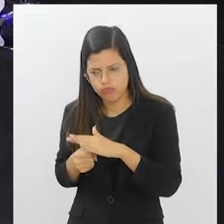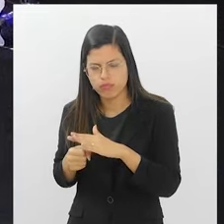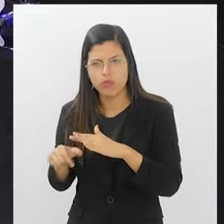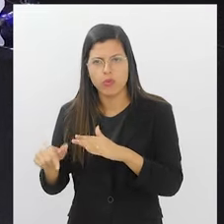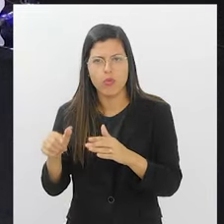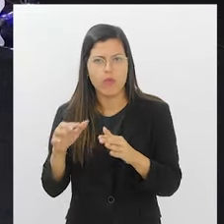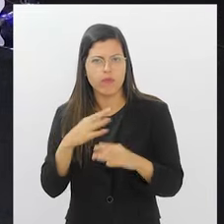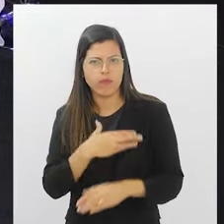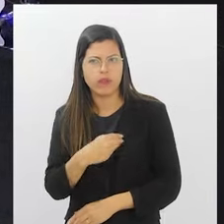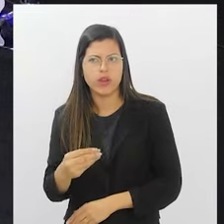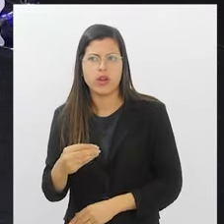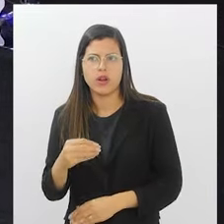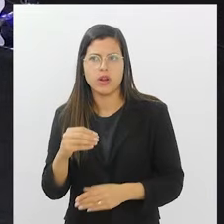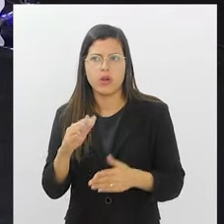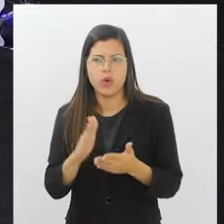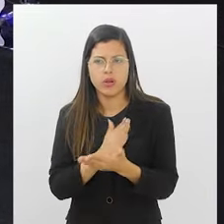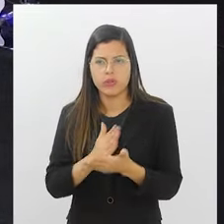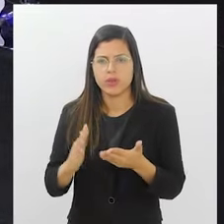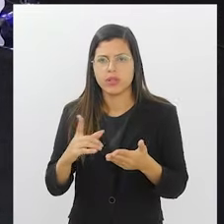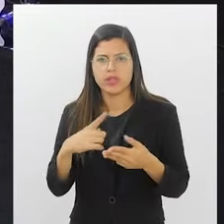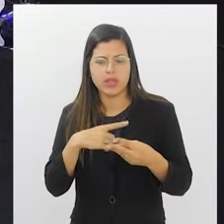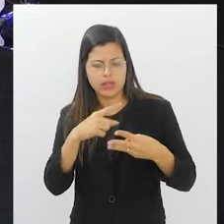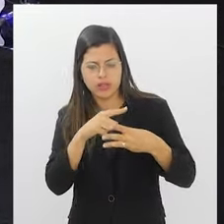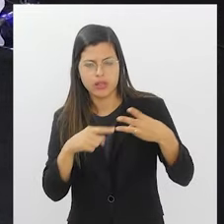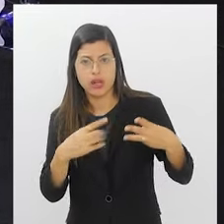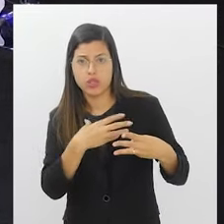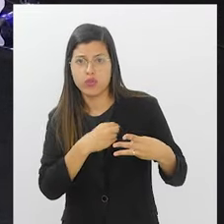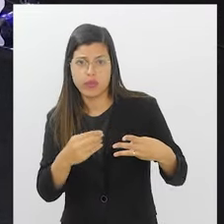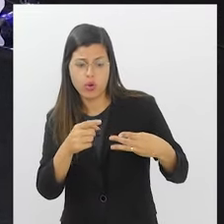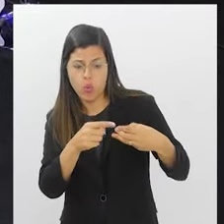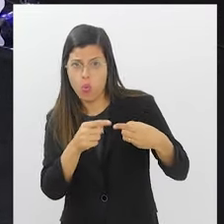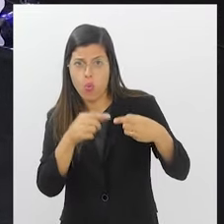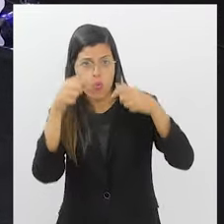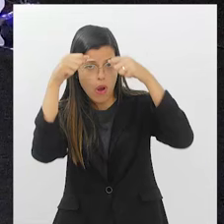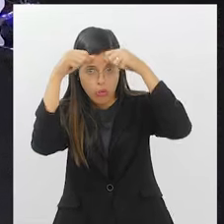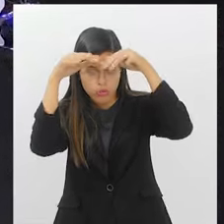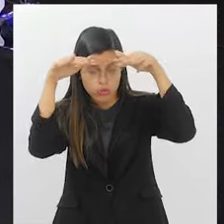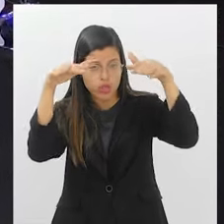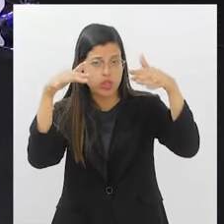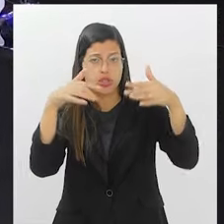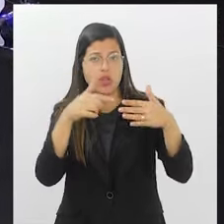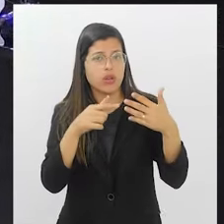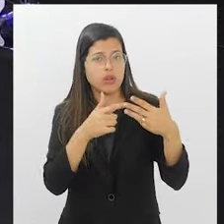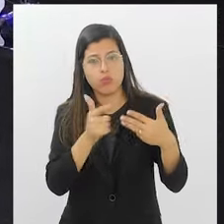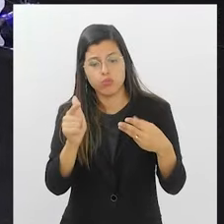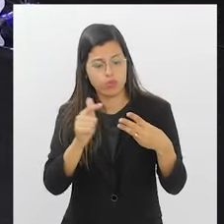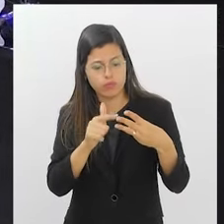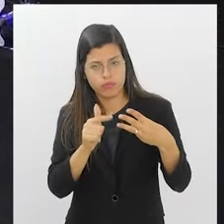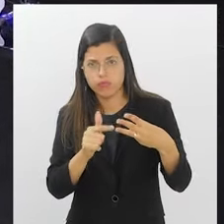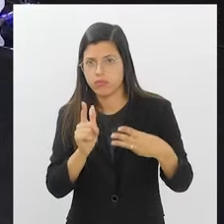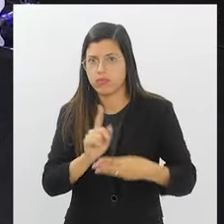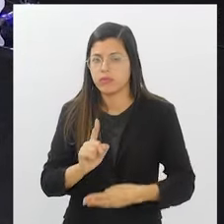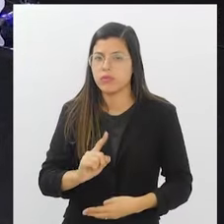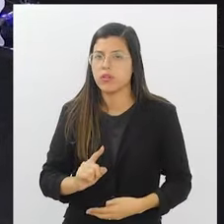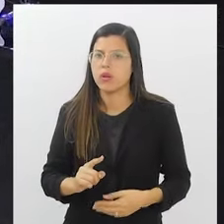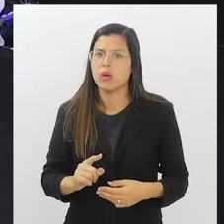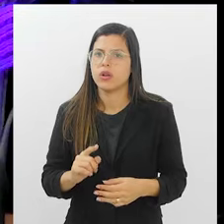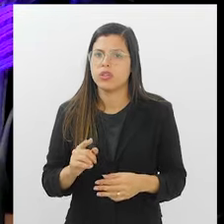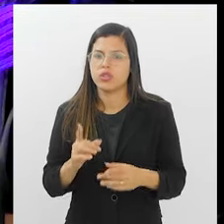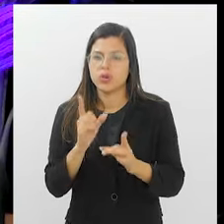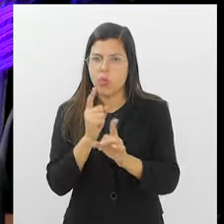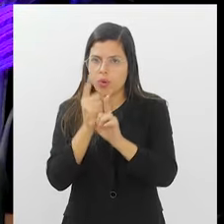famílias que têm 3 filhos, um autista, os outros 2 não são, não é? E quando a gente encontra alguns lugares que realmente já